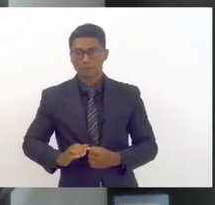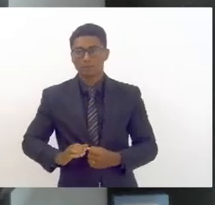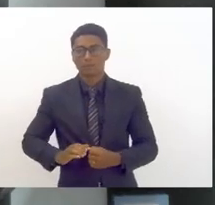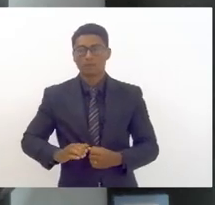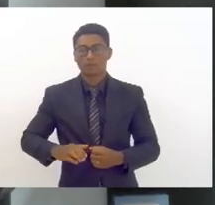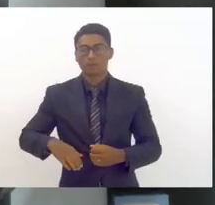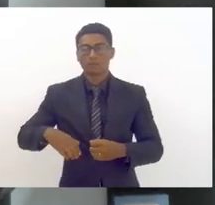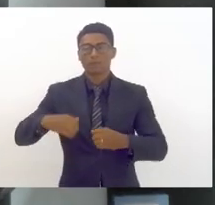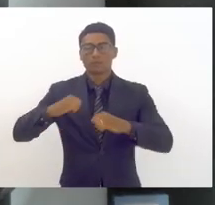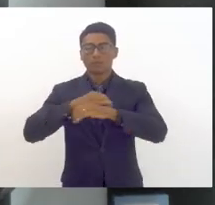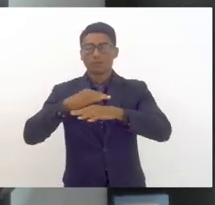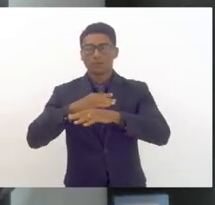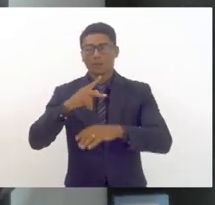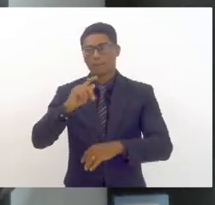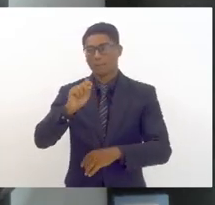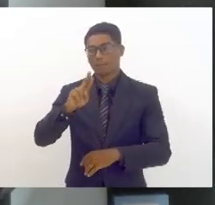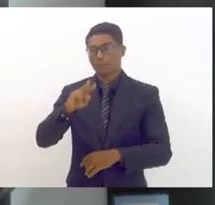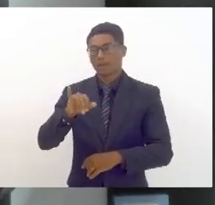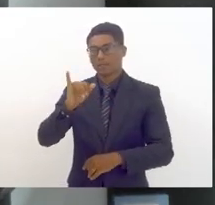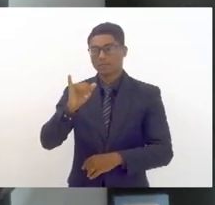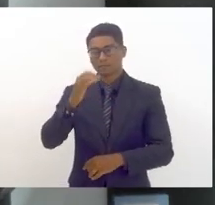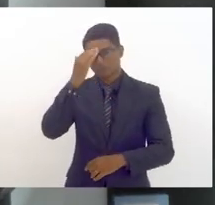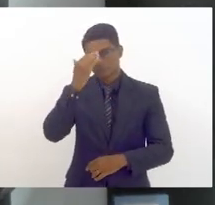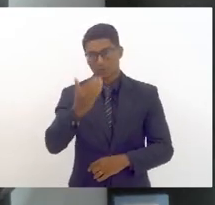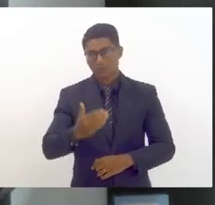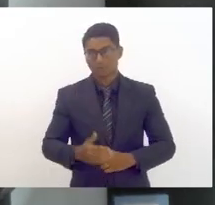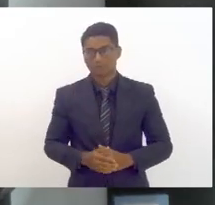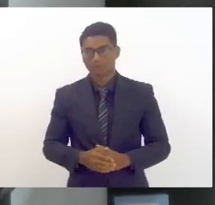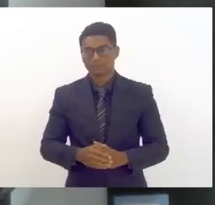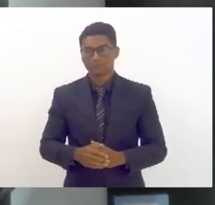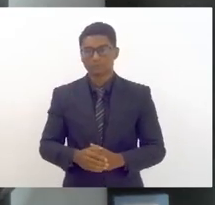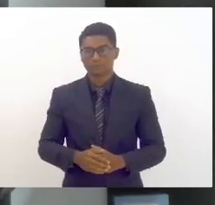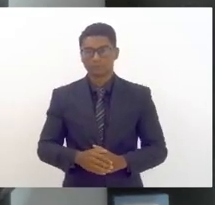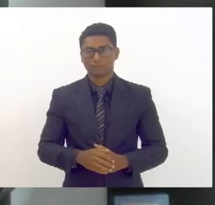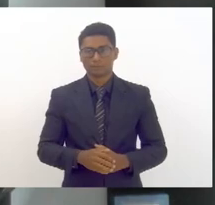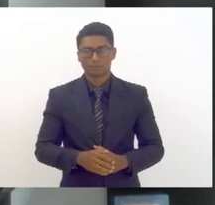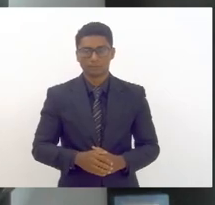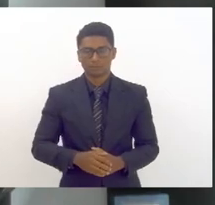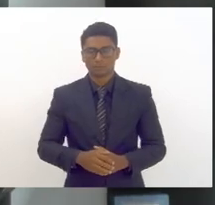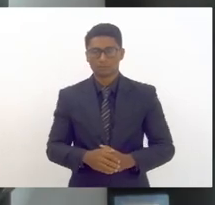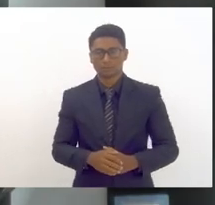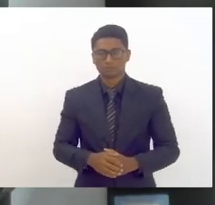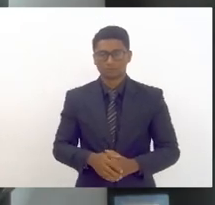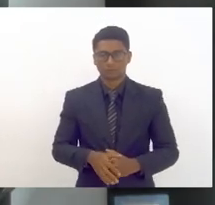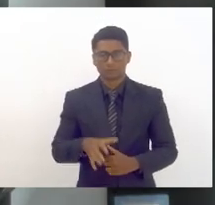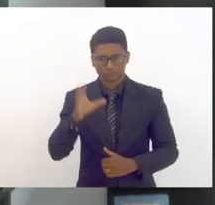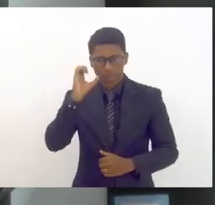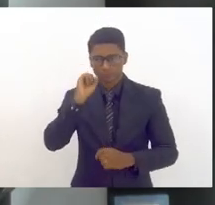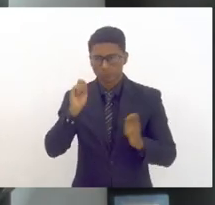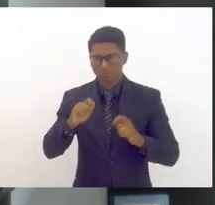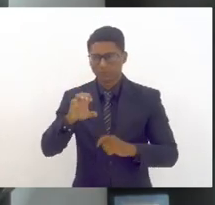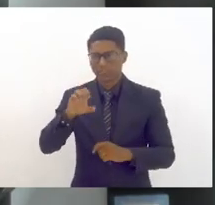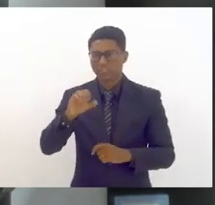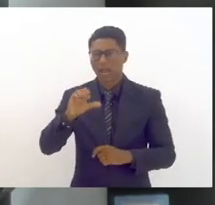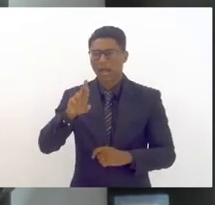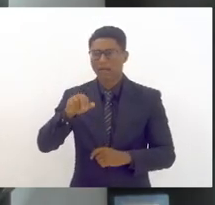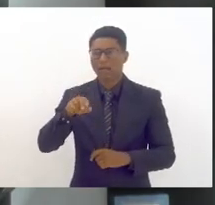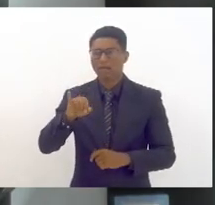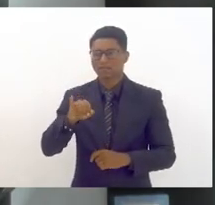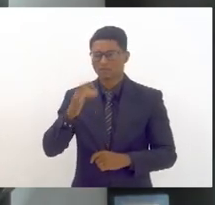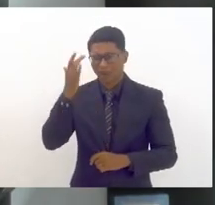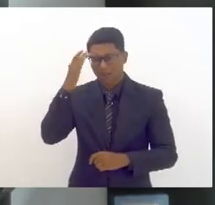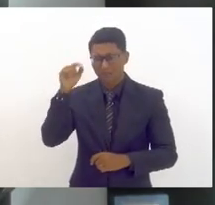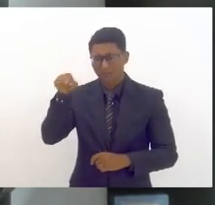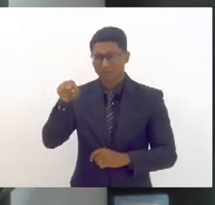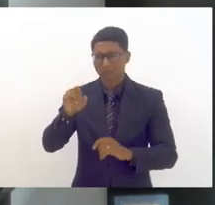Paraty. Obrigada. Tenente Coronel Scarani, nos ouve? Acho que a imagem